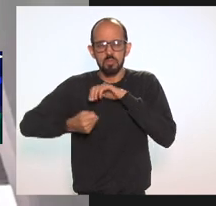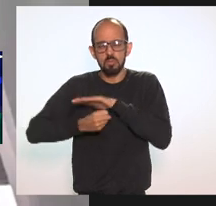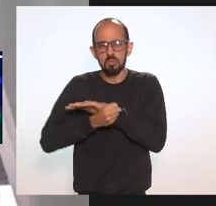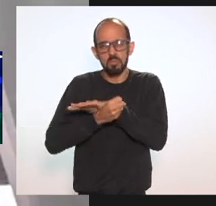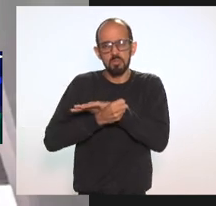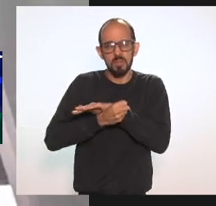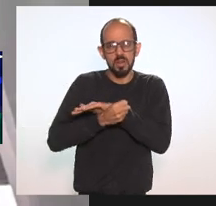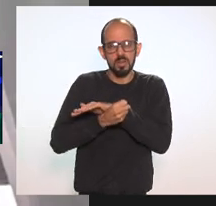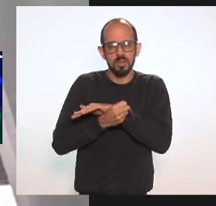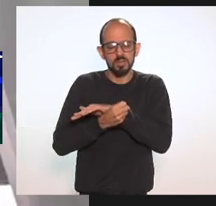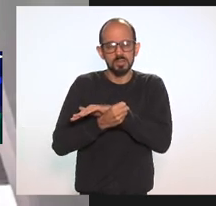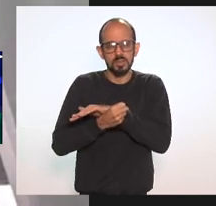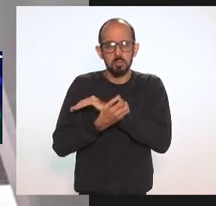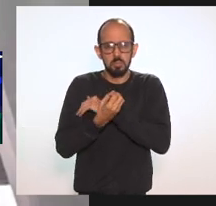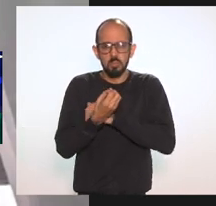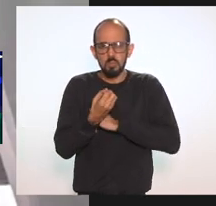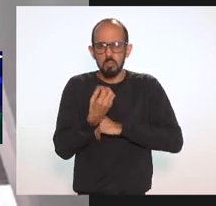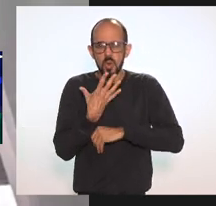é